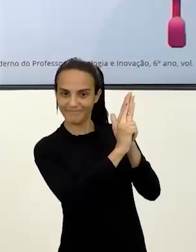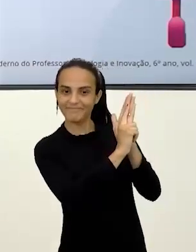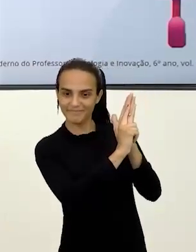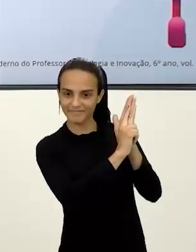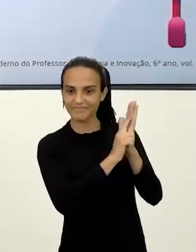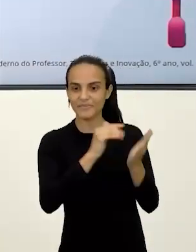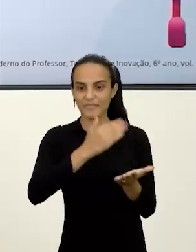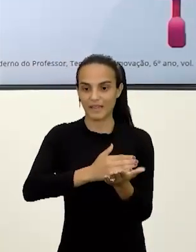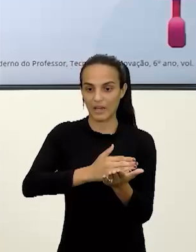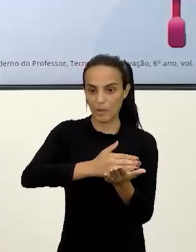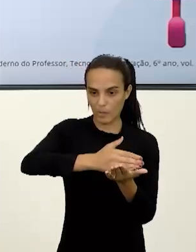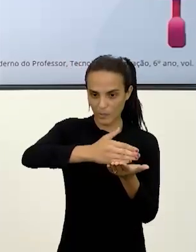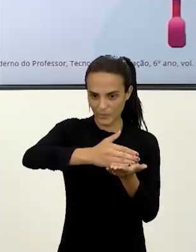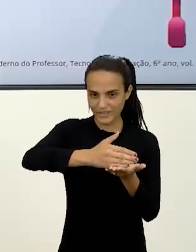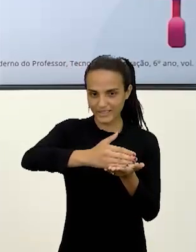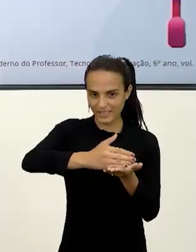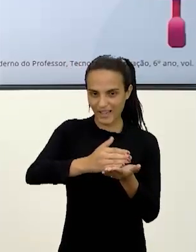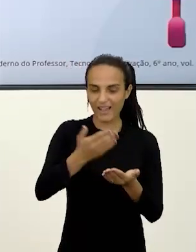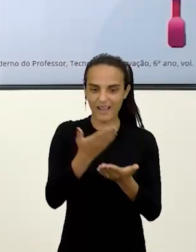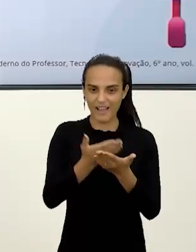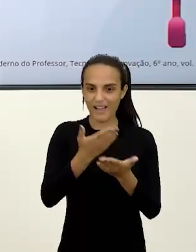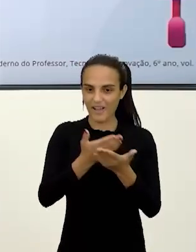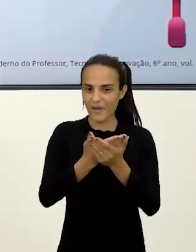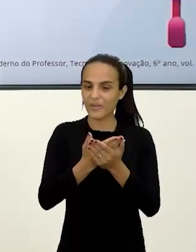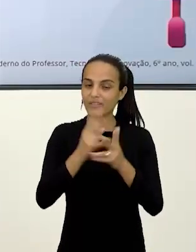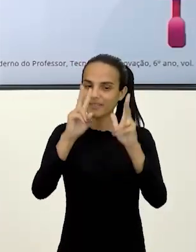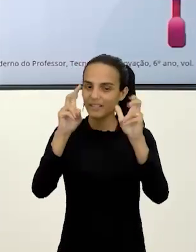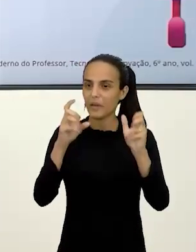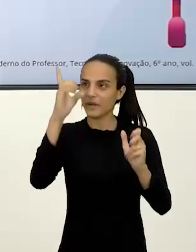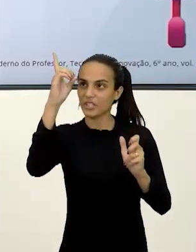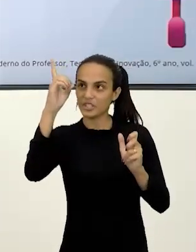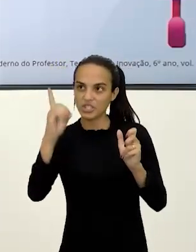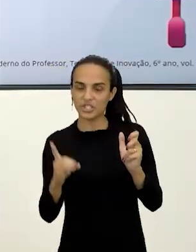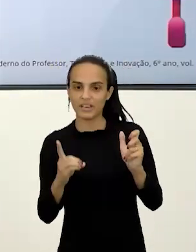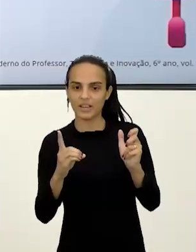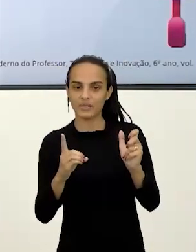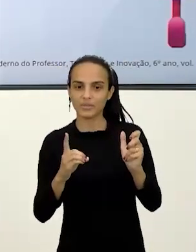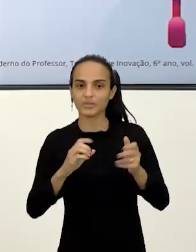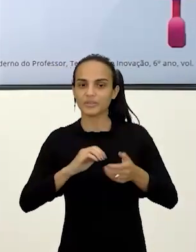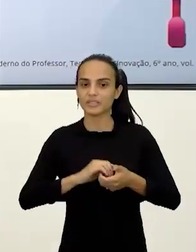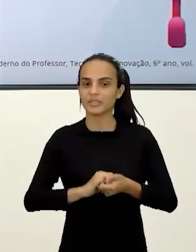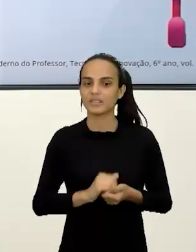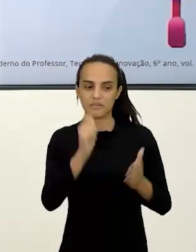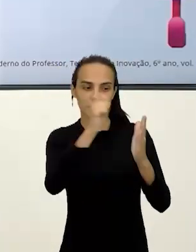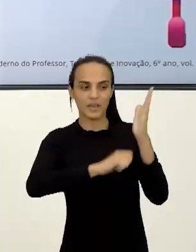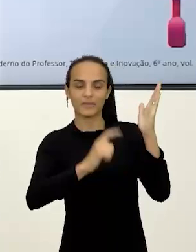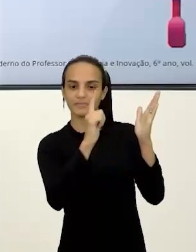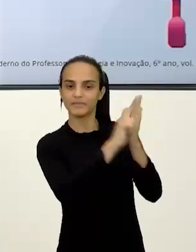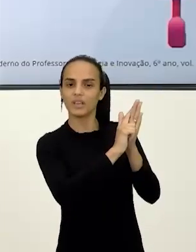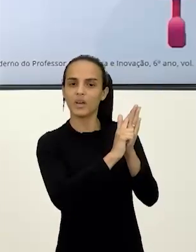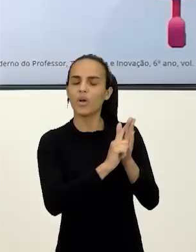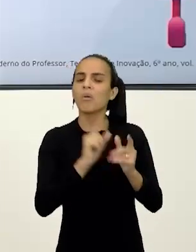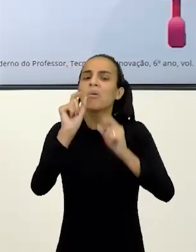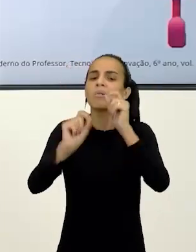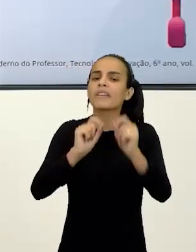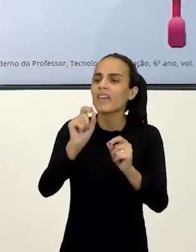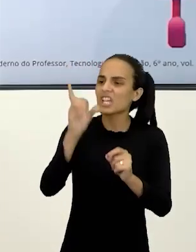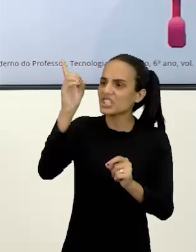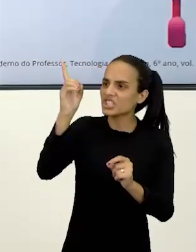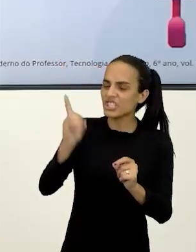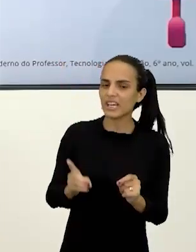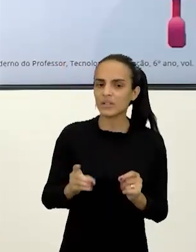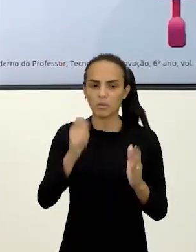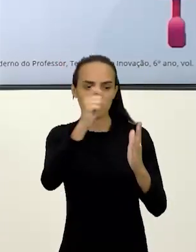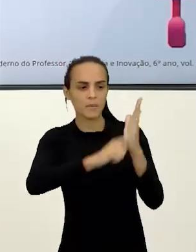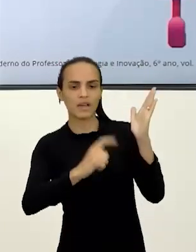que vai falar justamente sobre direitos autorais, a gente quer saber de você. Se você já ouviu falar, né, ou sabe o que são os direitos autorais.